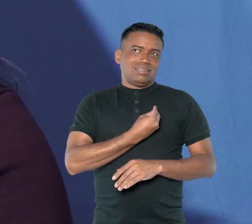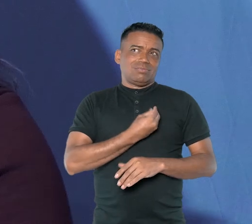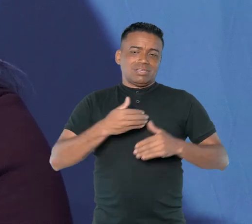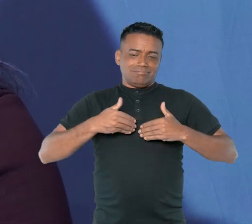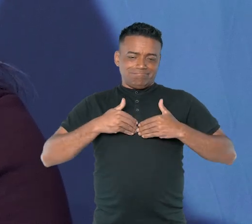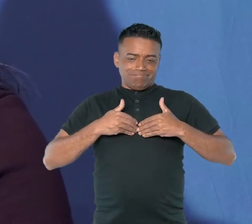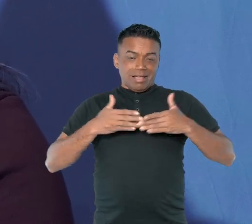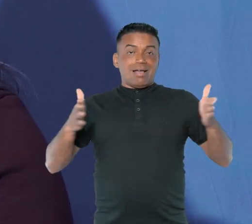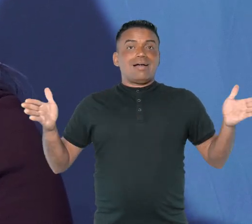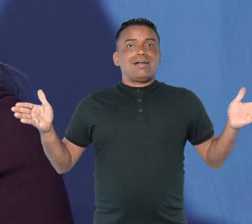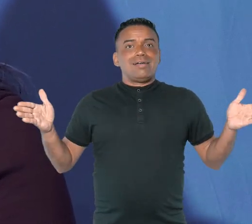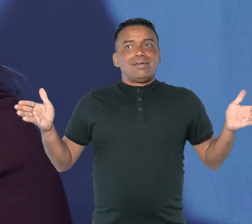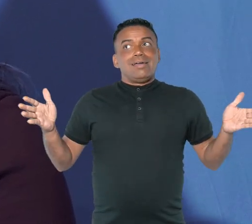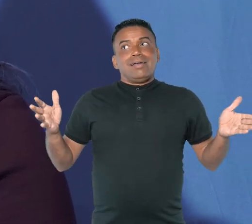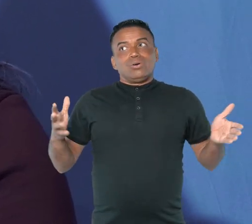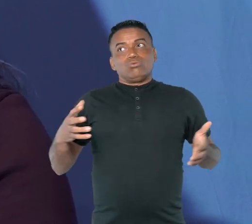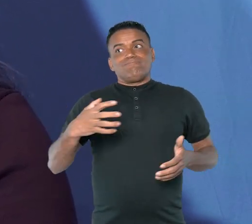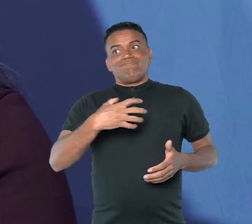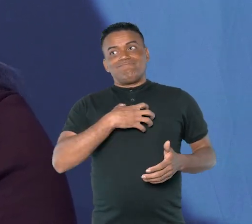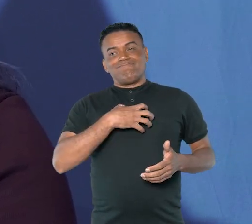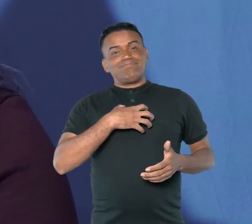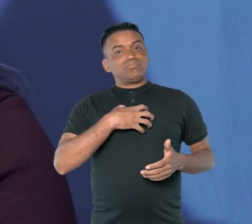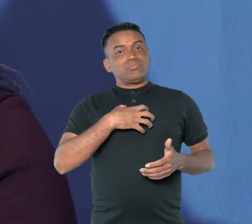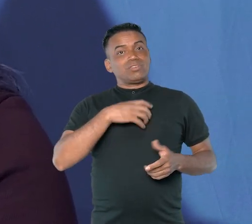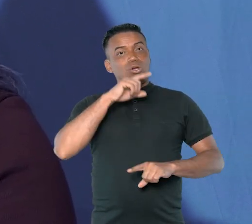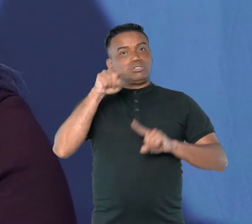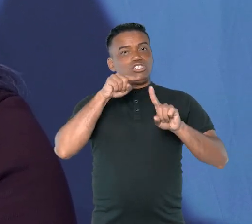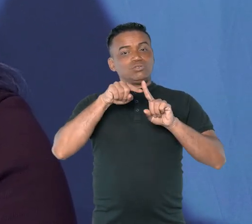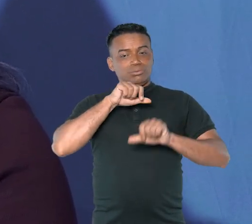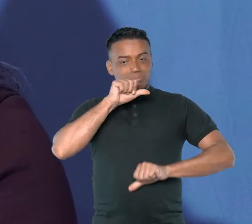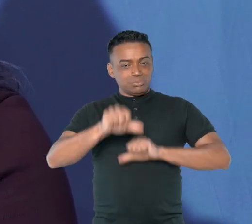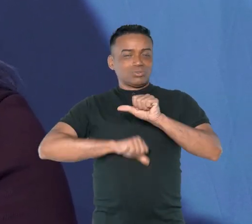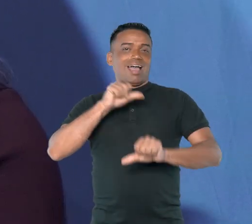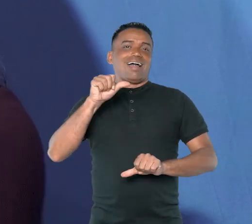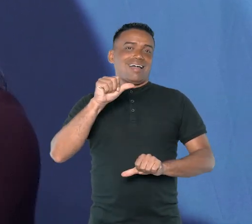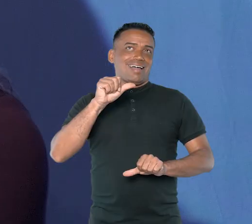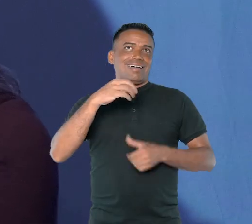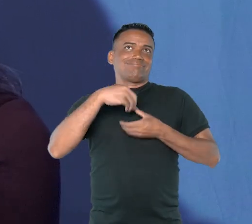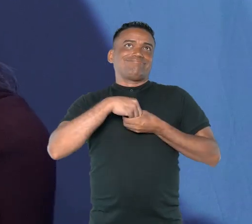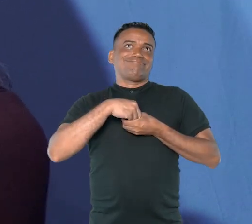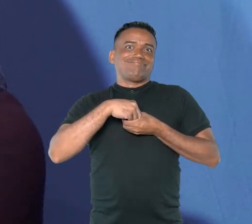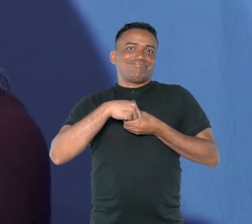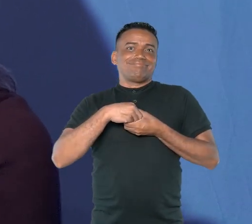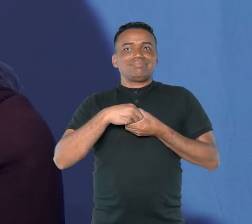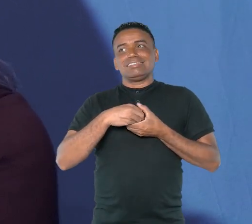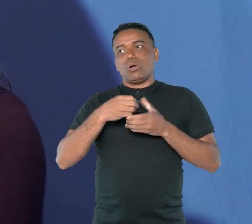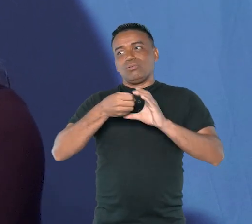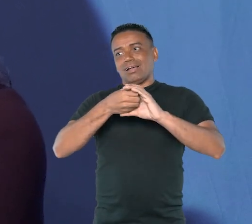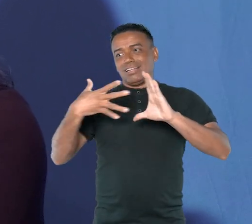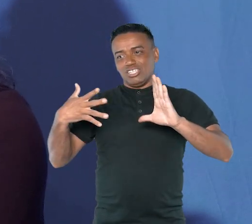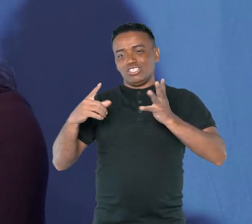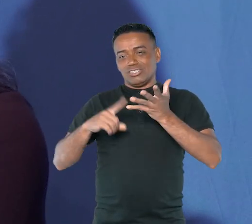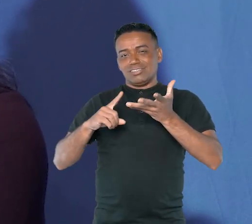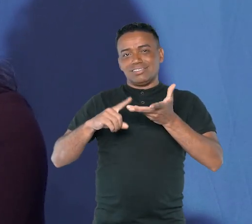elas, com o intuito, com o objetivo de se transformar de alguma forma. Né? Talvez por isso tenha tantos elementos, assim,